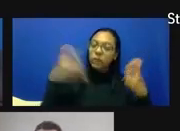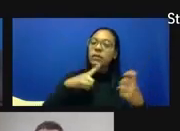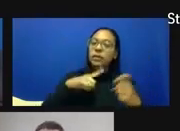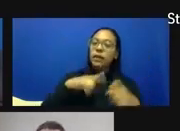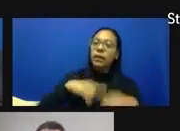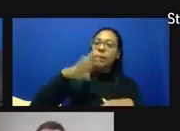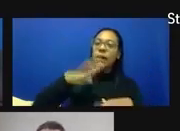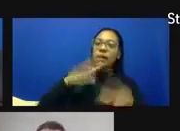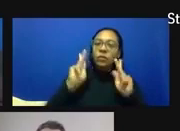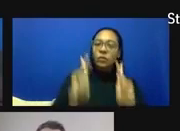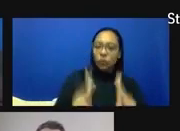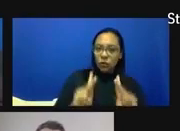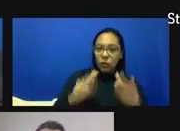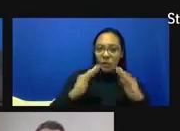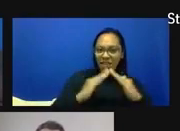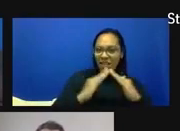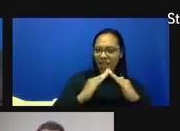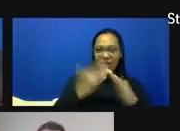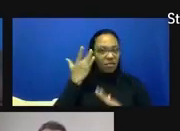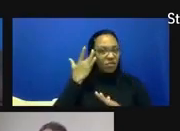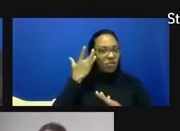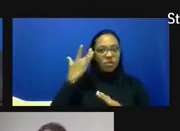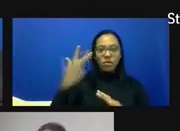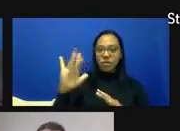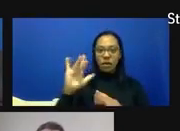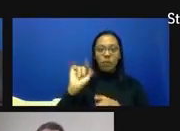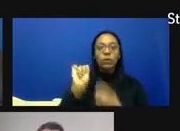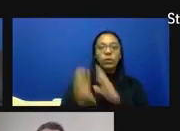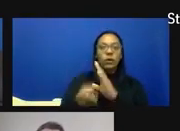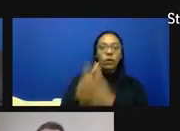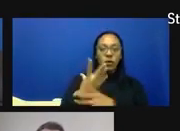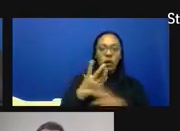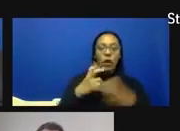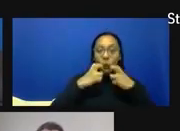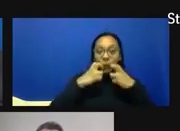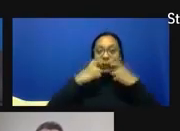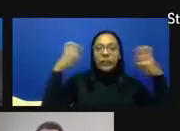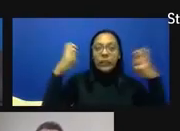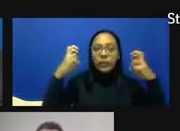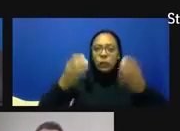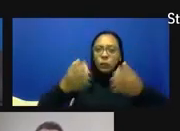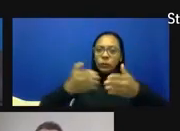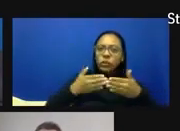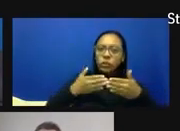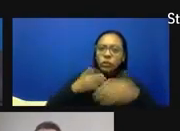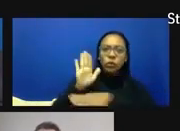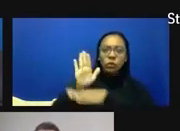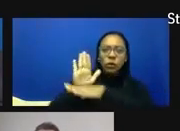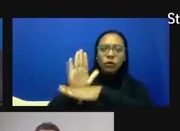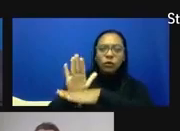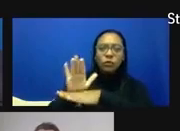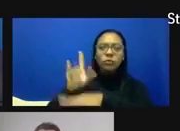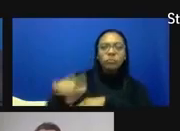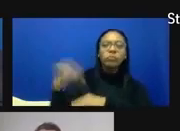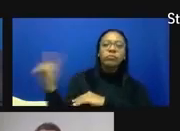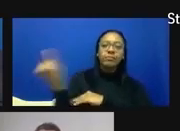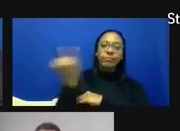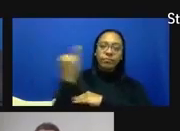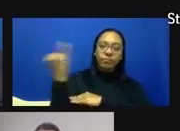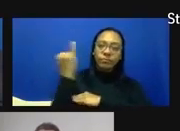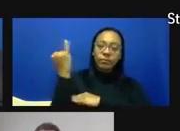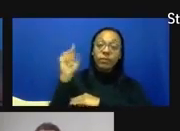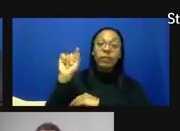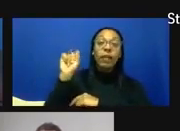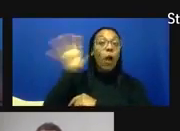não estão sabendo o que acontece ou são omissos, o grito, o pedido de socorro, é de extrema importância. E quem ouve o grito,